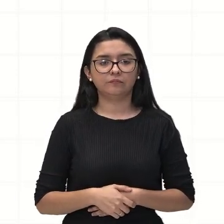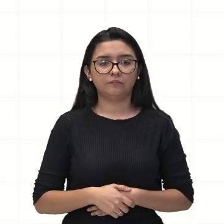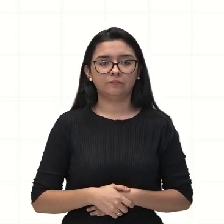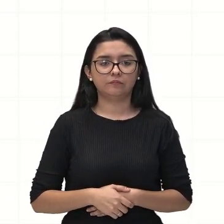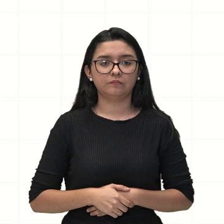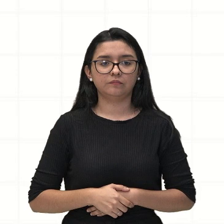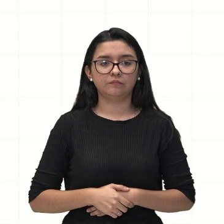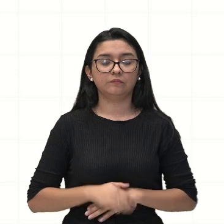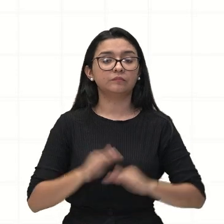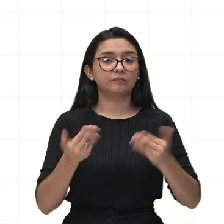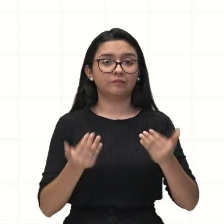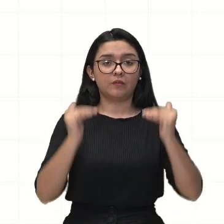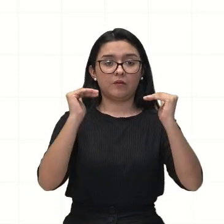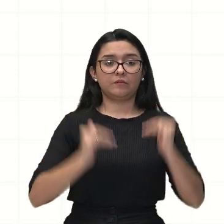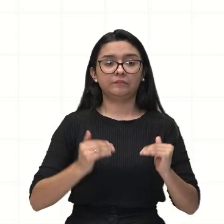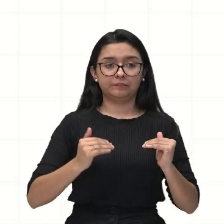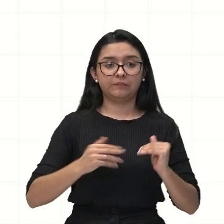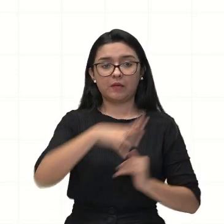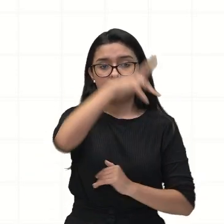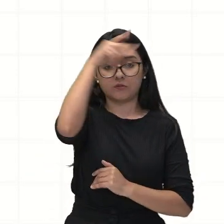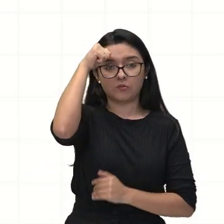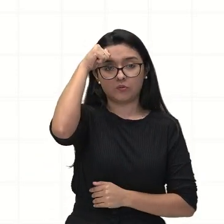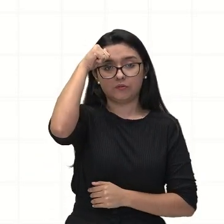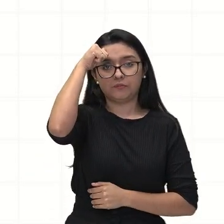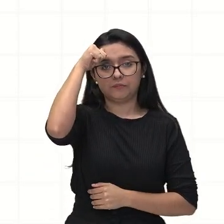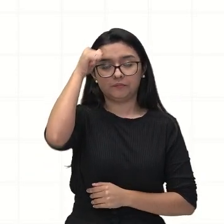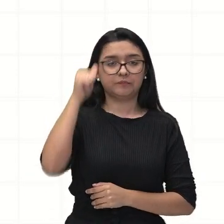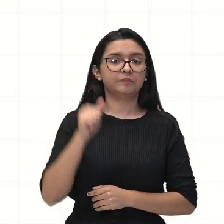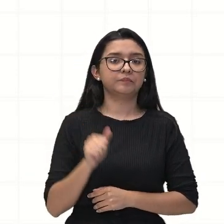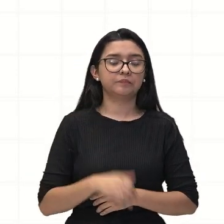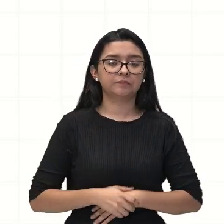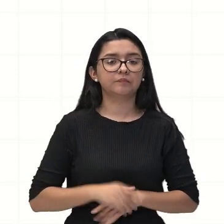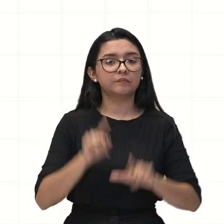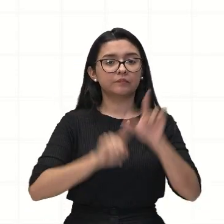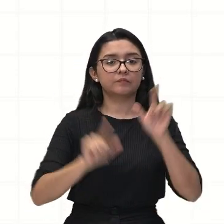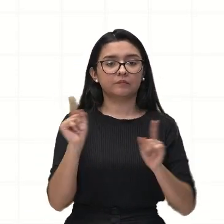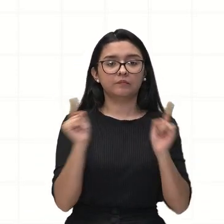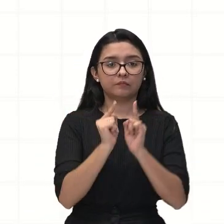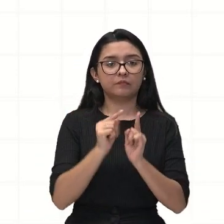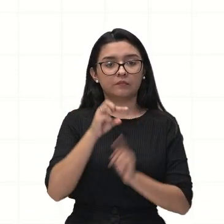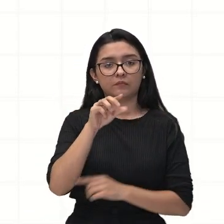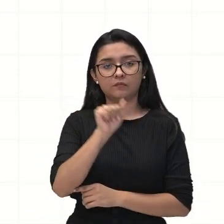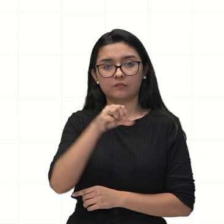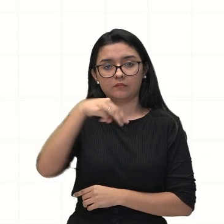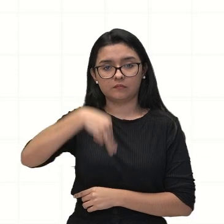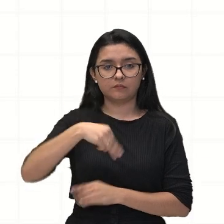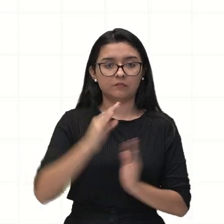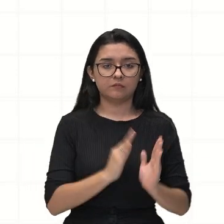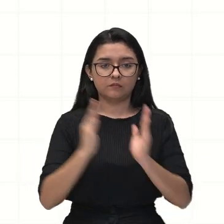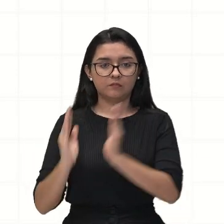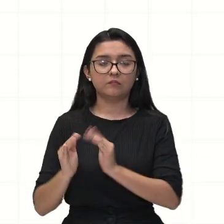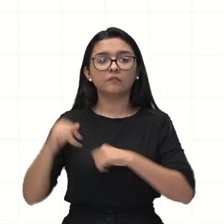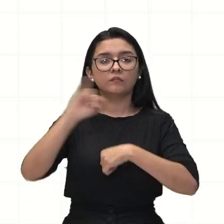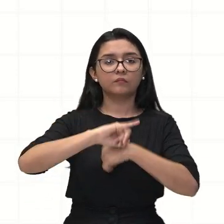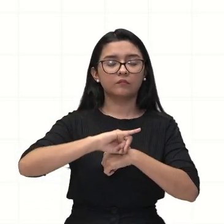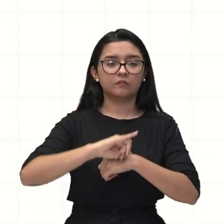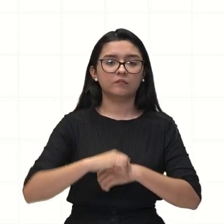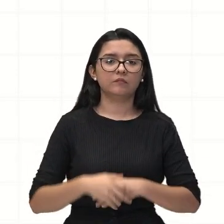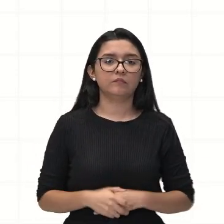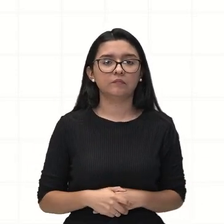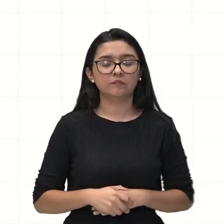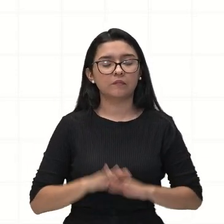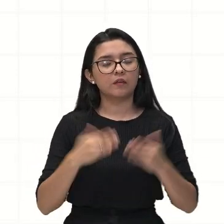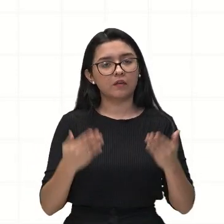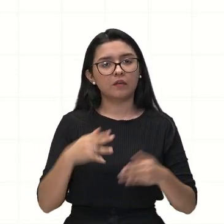O nosso glorioso Amazonas, né? Que a sigla é AM. E sua respectiva